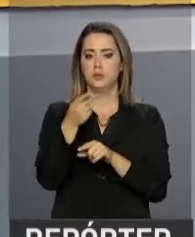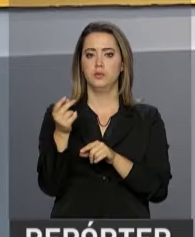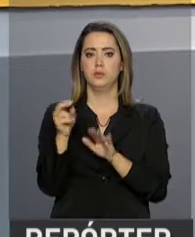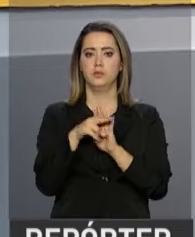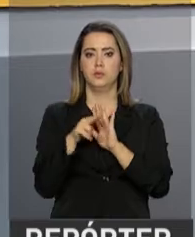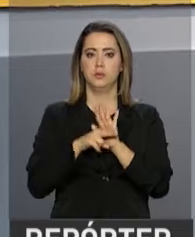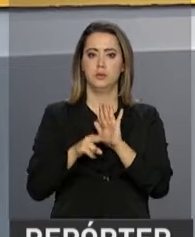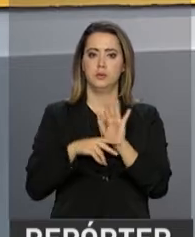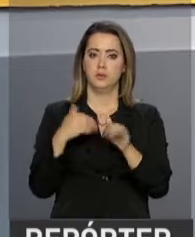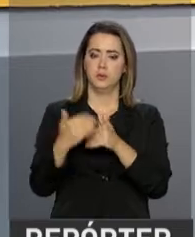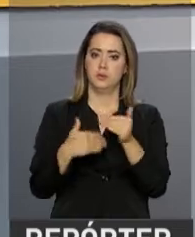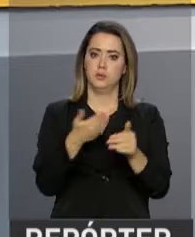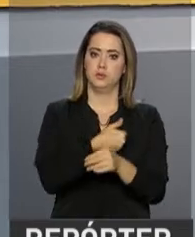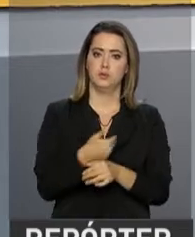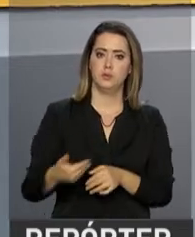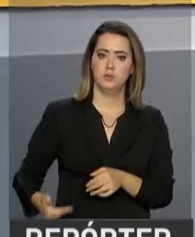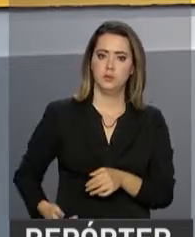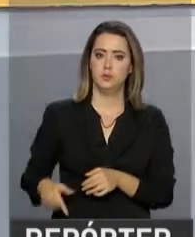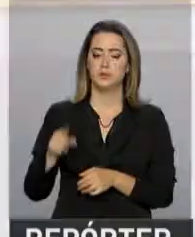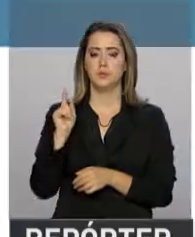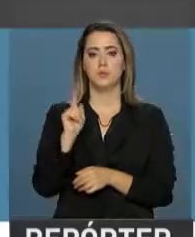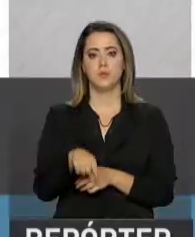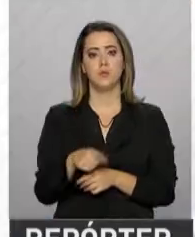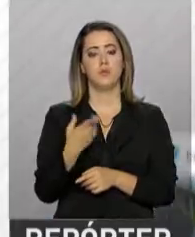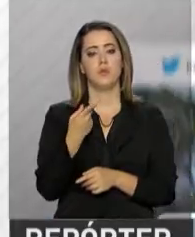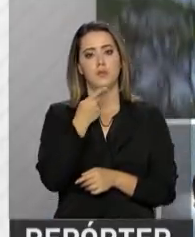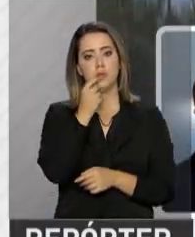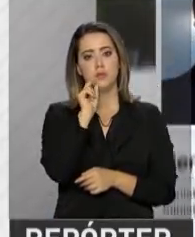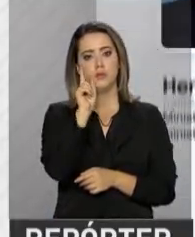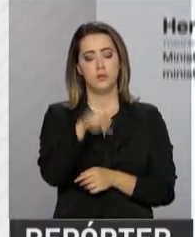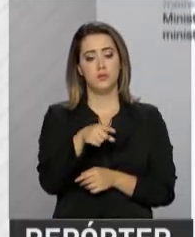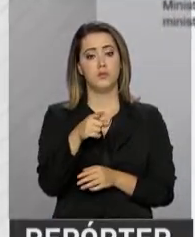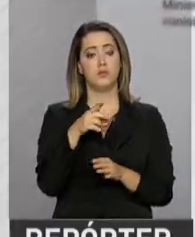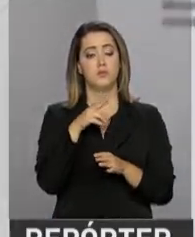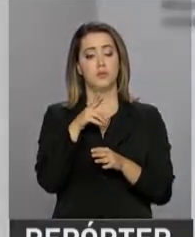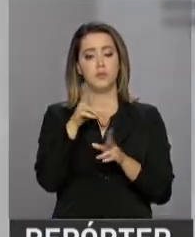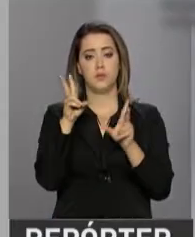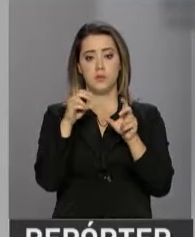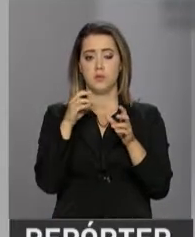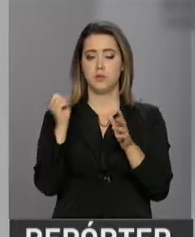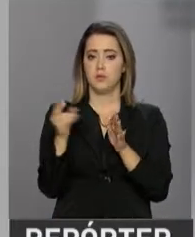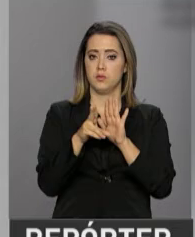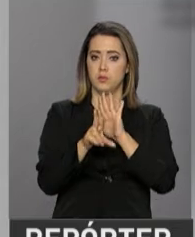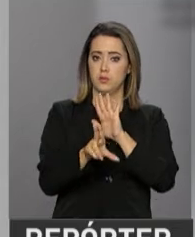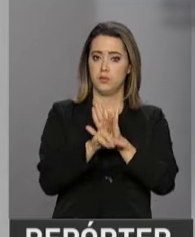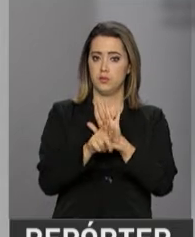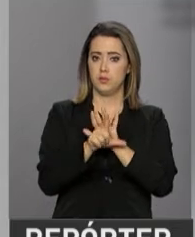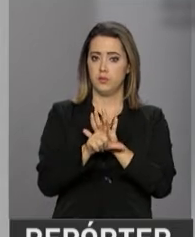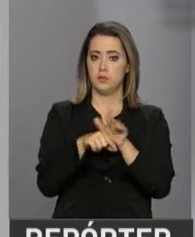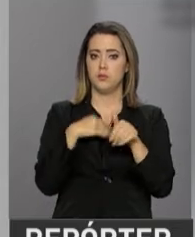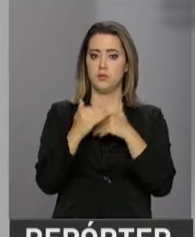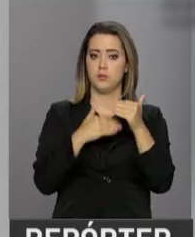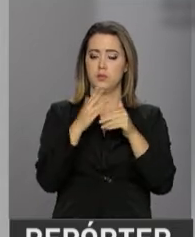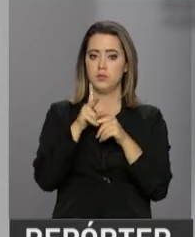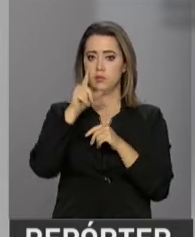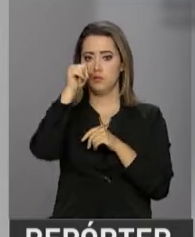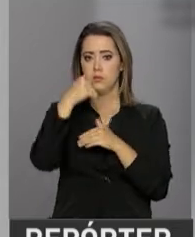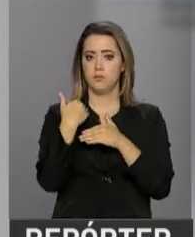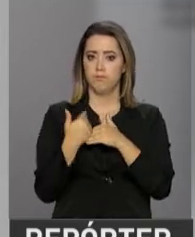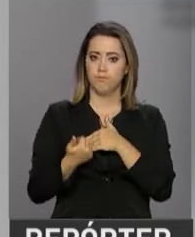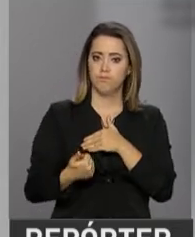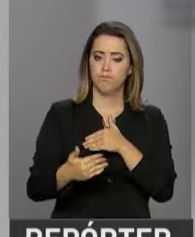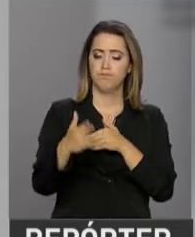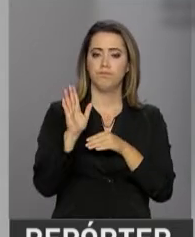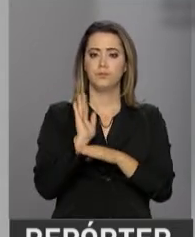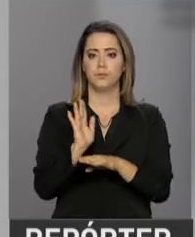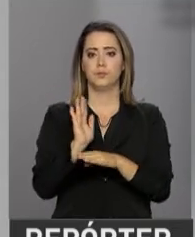reformas em andamento feitas pelo governo segundo meirelles são essas reformas que vão garantir o crescimento forte e sustentável